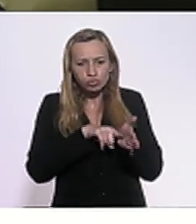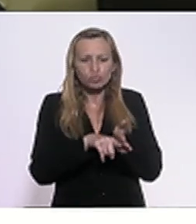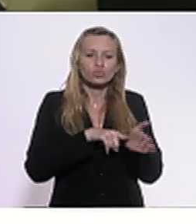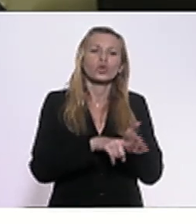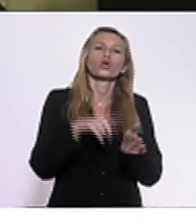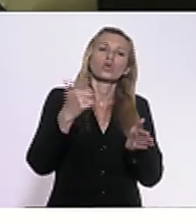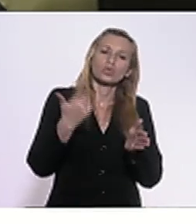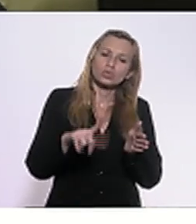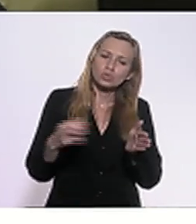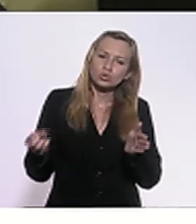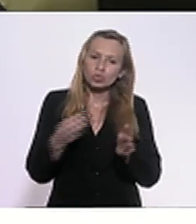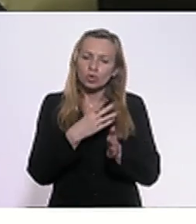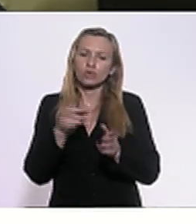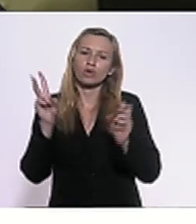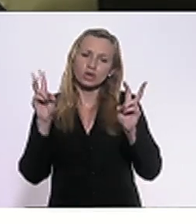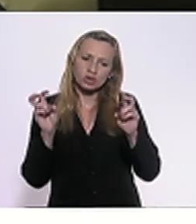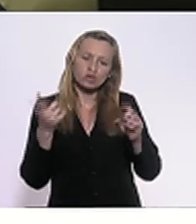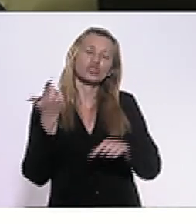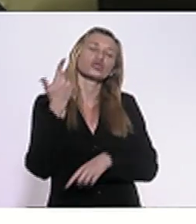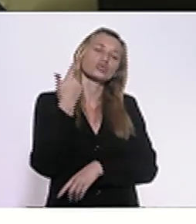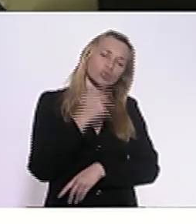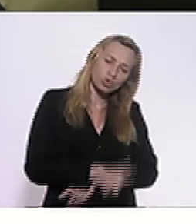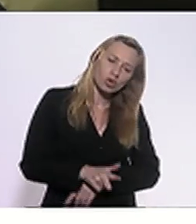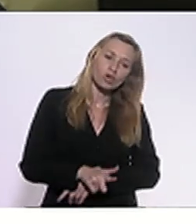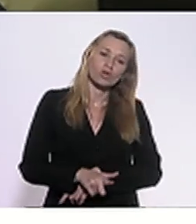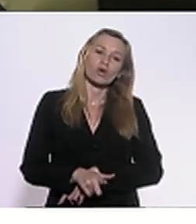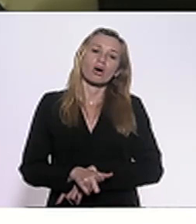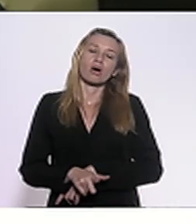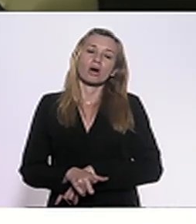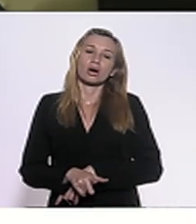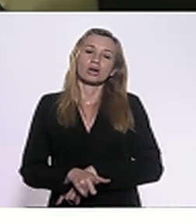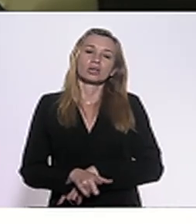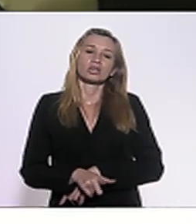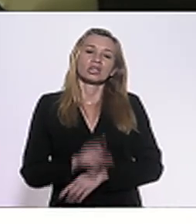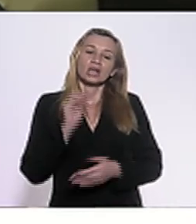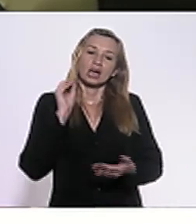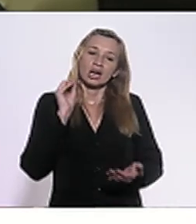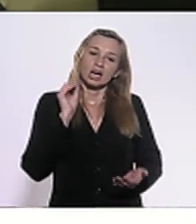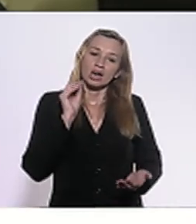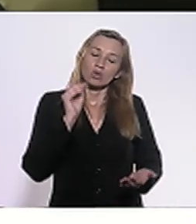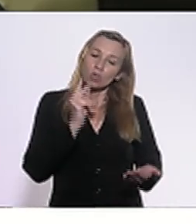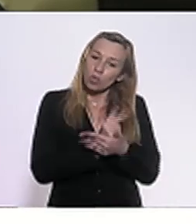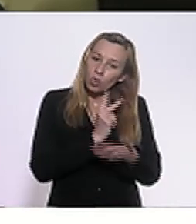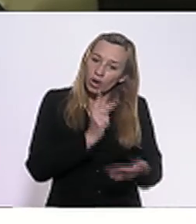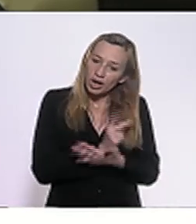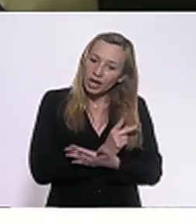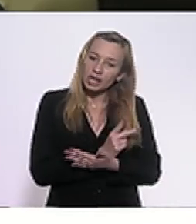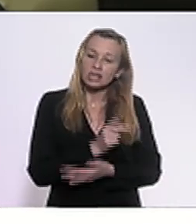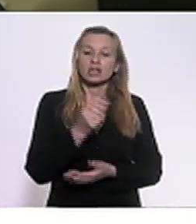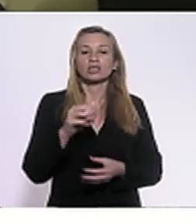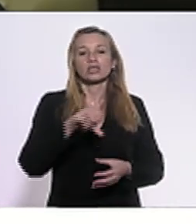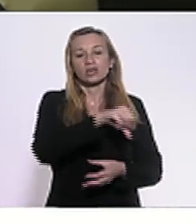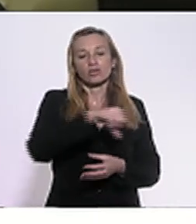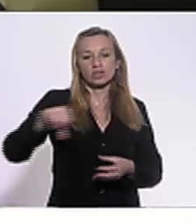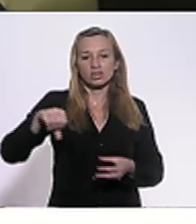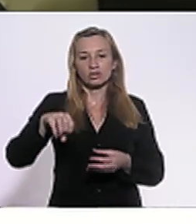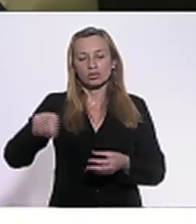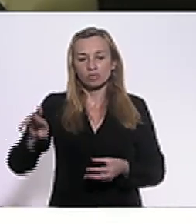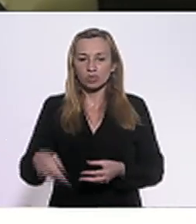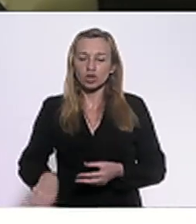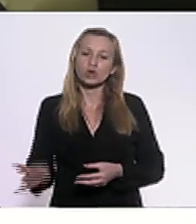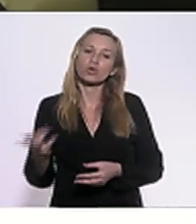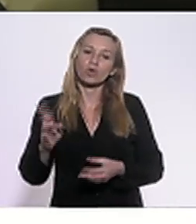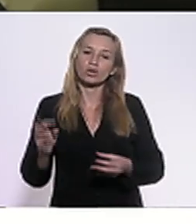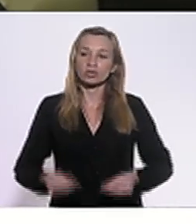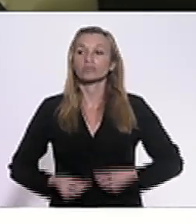waiver que havia, mais uma vez, a inadimplência, ou seja, se ofereceu 900 milhões e isso está sendo pago